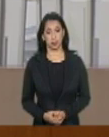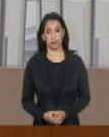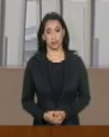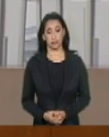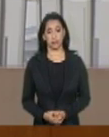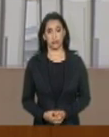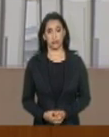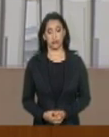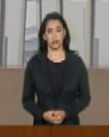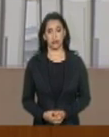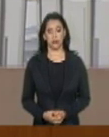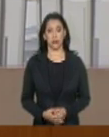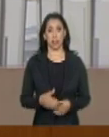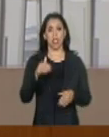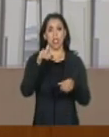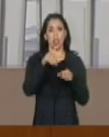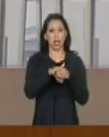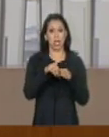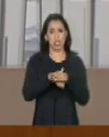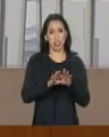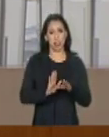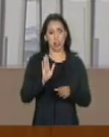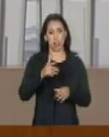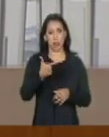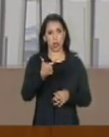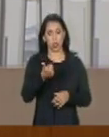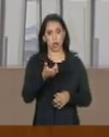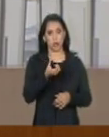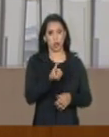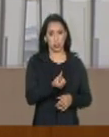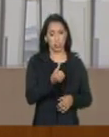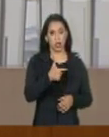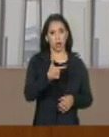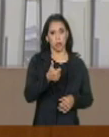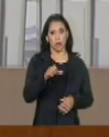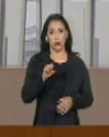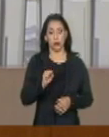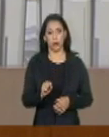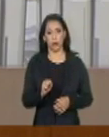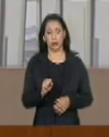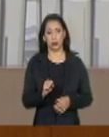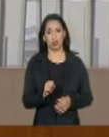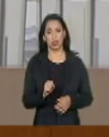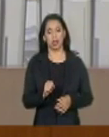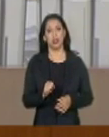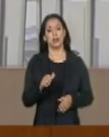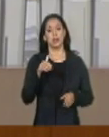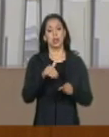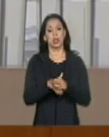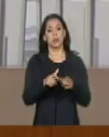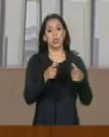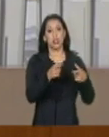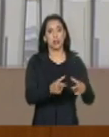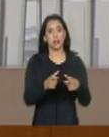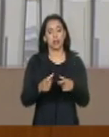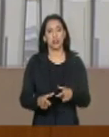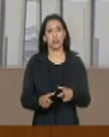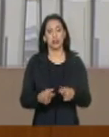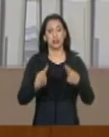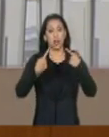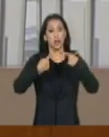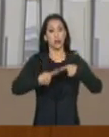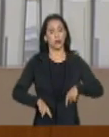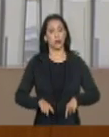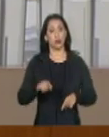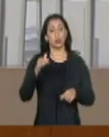E nas eleições de 2006 e 2008, cassou as decisões de tribunais locais que impediam candidaturas de quem